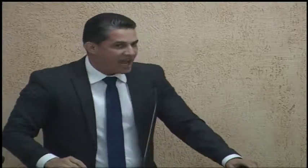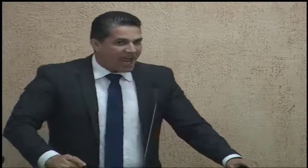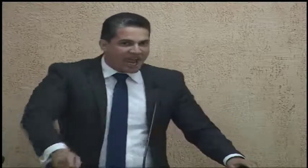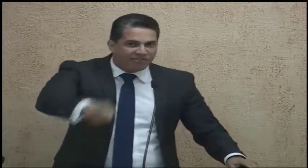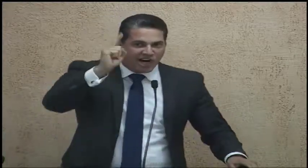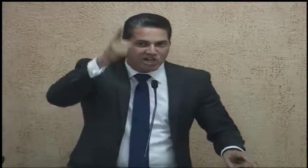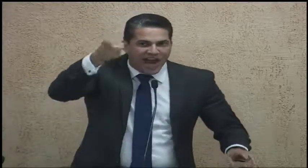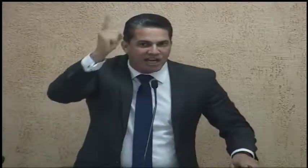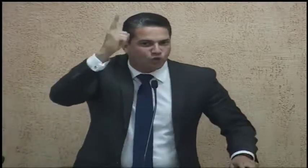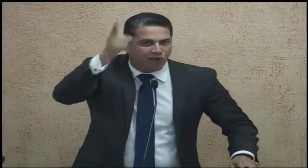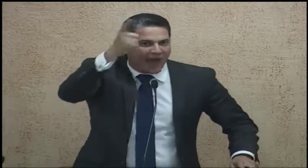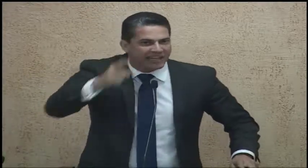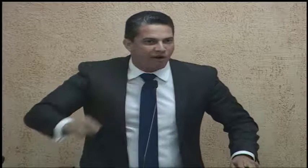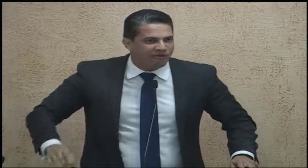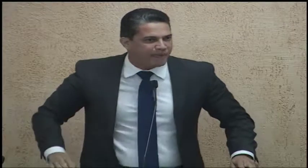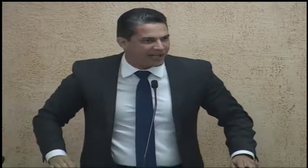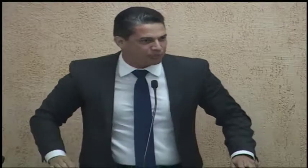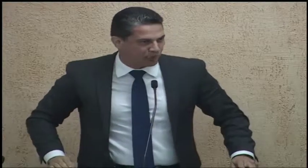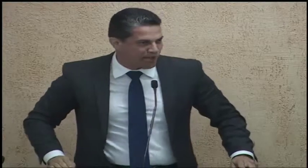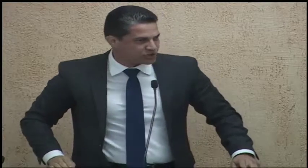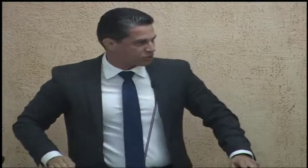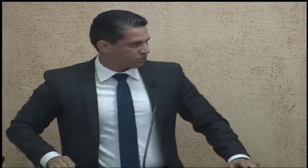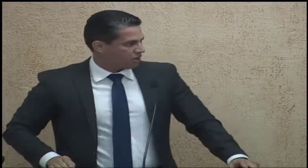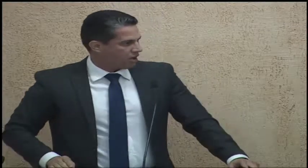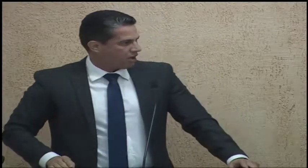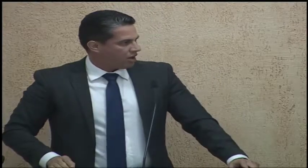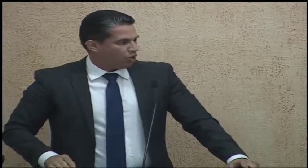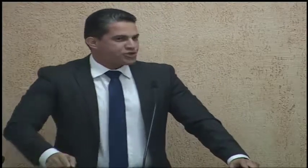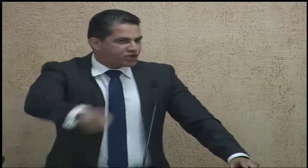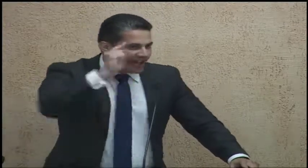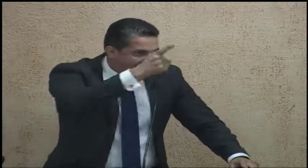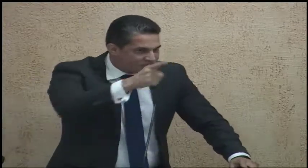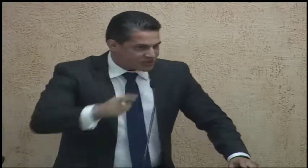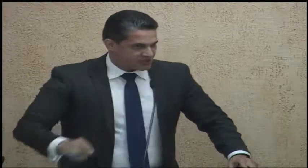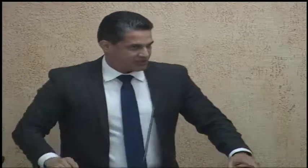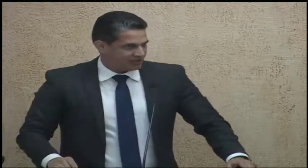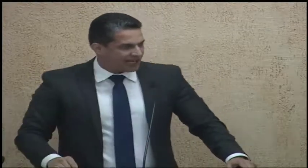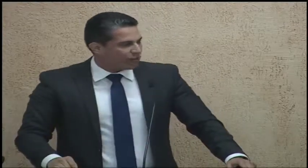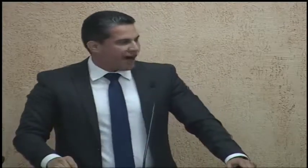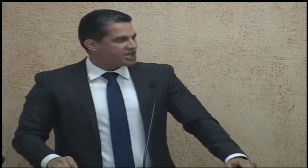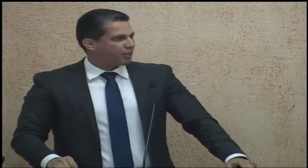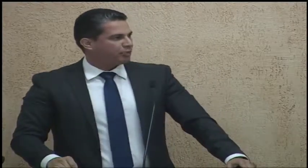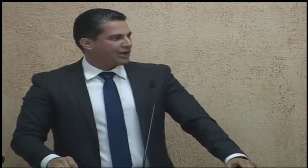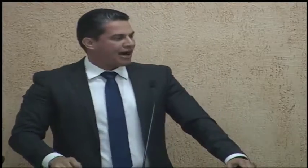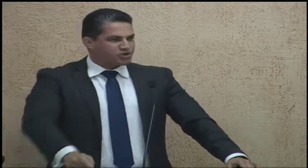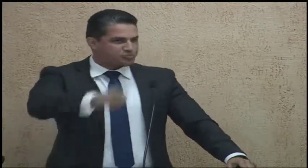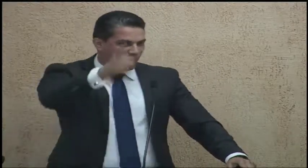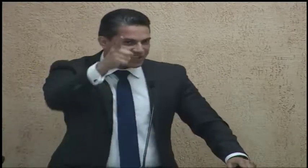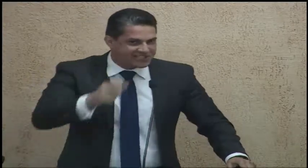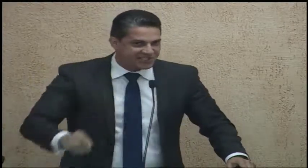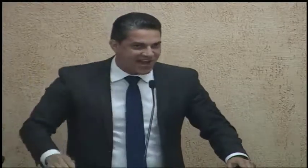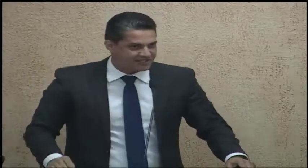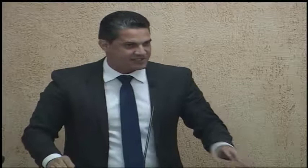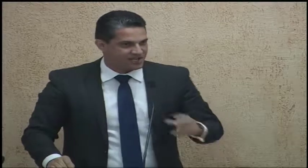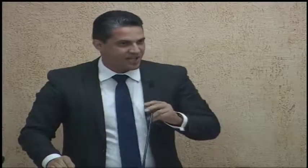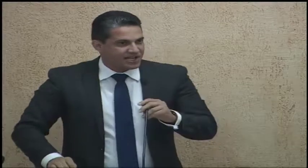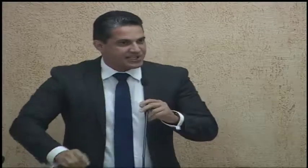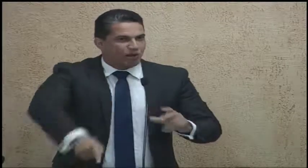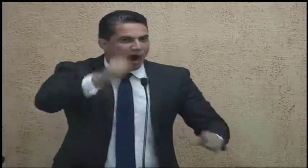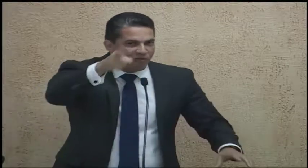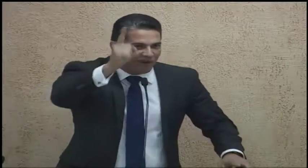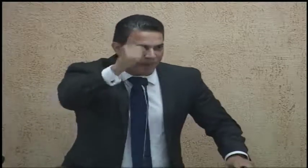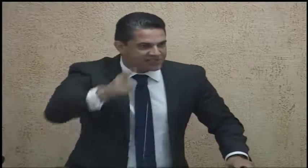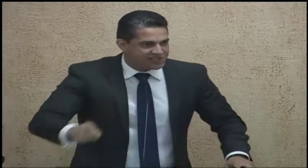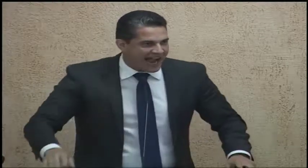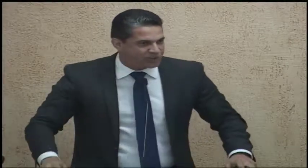presidente, evangélico não é analfabeto político. Os crentes, na linguagem popular, os protestantes,